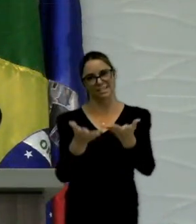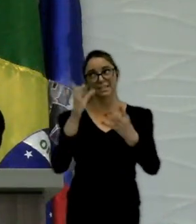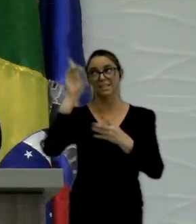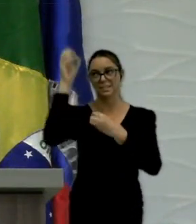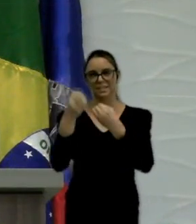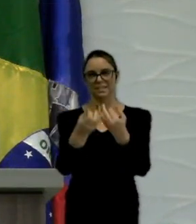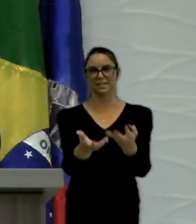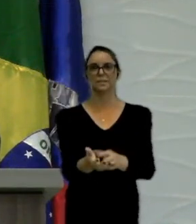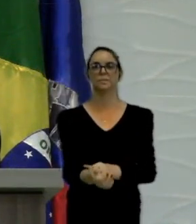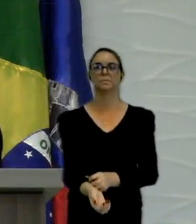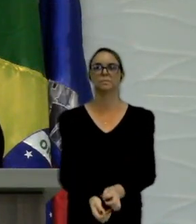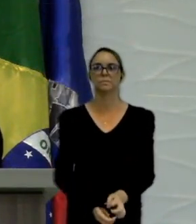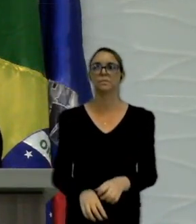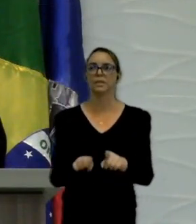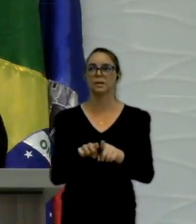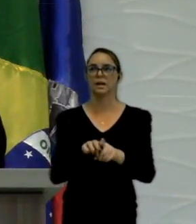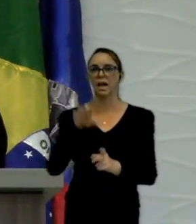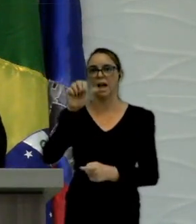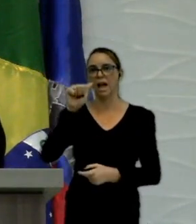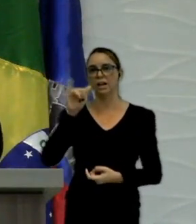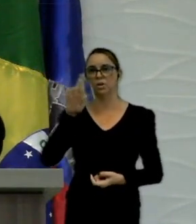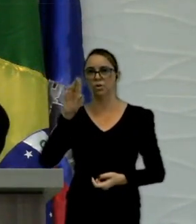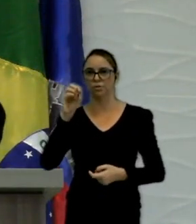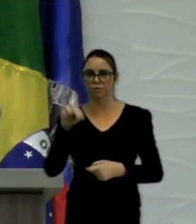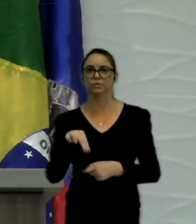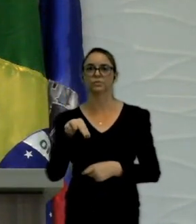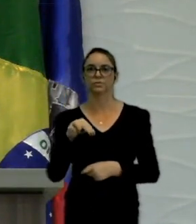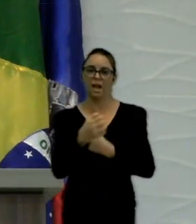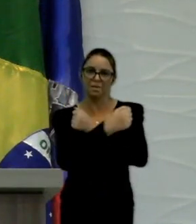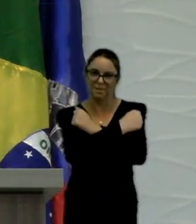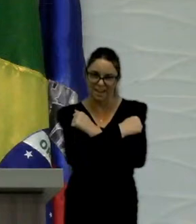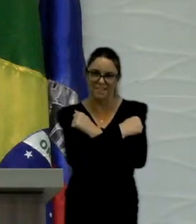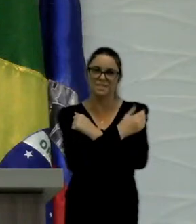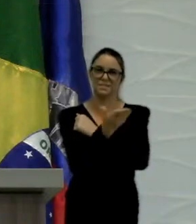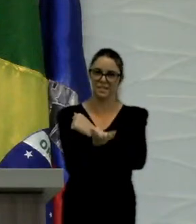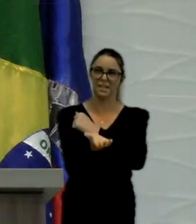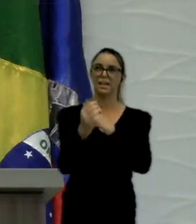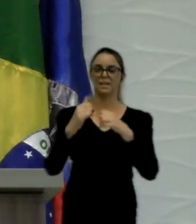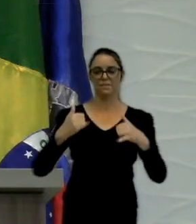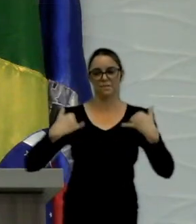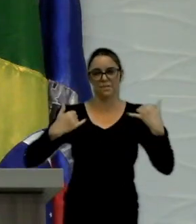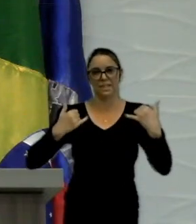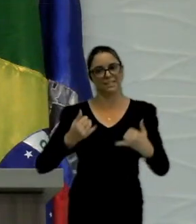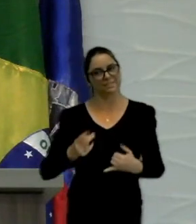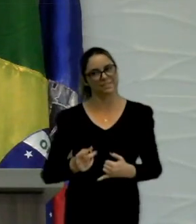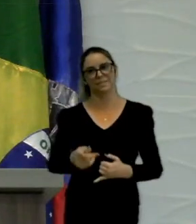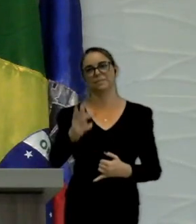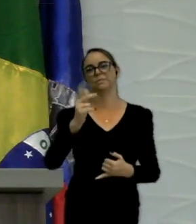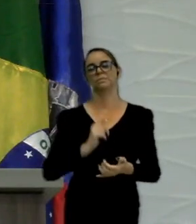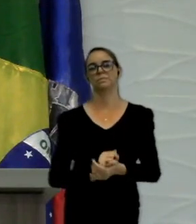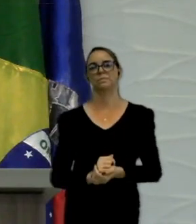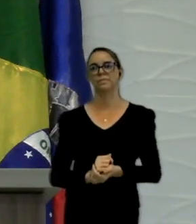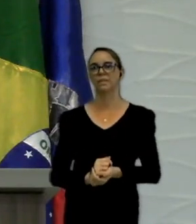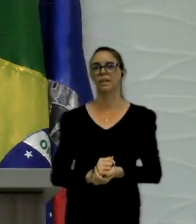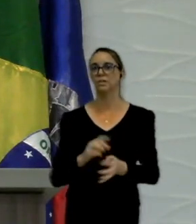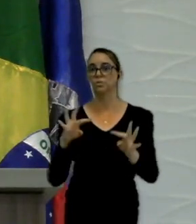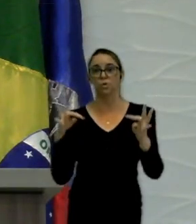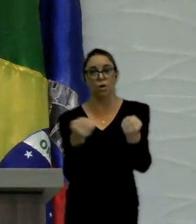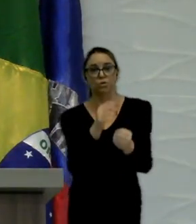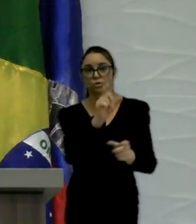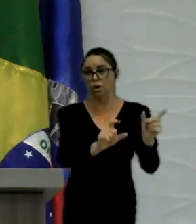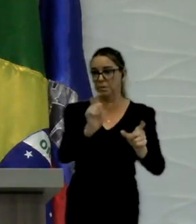Airon, de Nona Zonoro, um abraço, Airon. Que Deus te dê muitos anos de vida. Em nome de vocês, eu saúdo todos os aniversariantes da